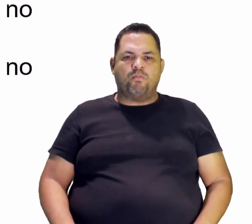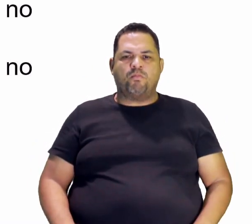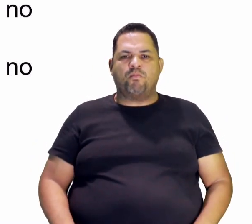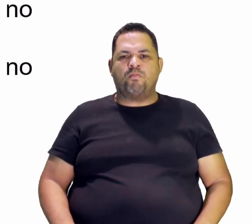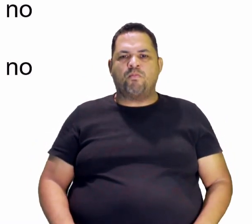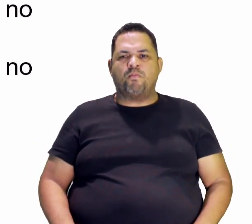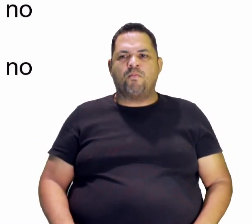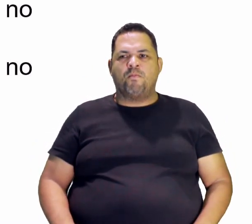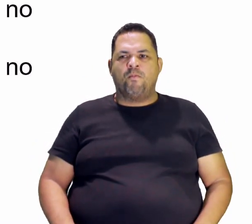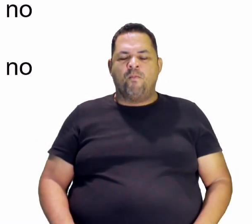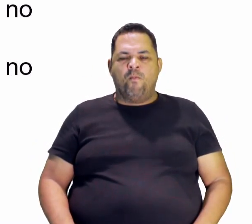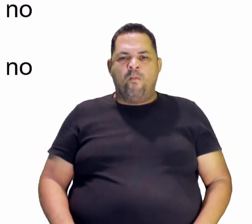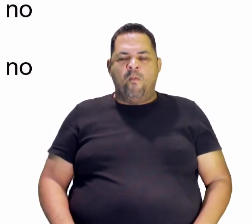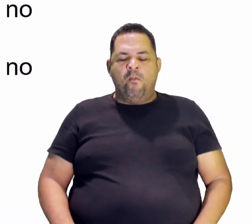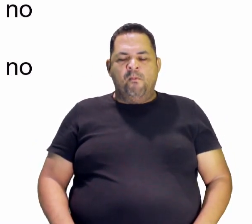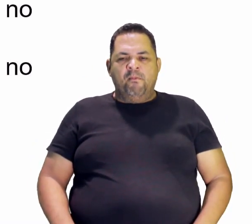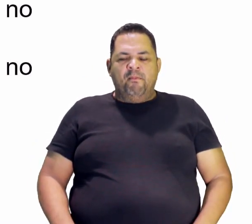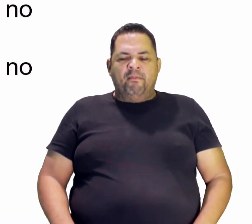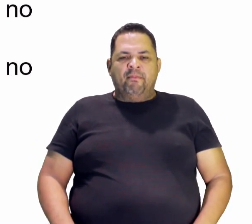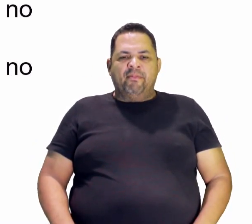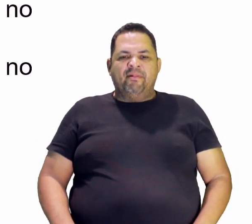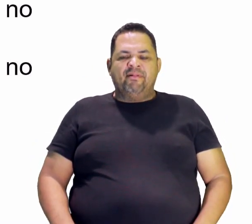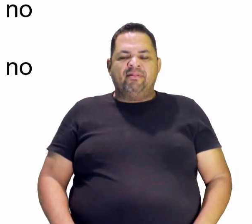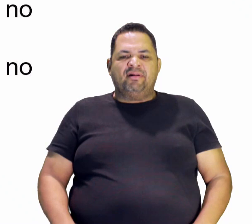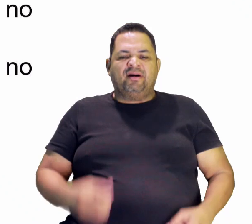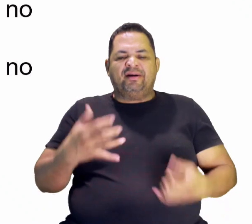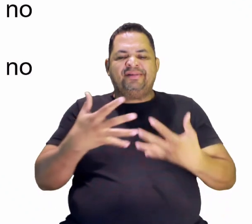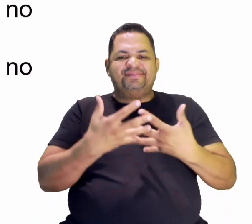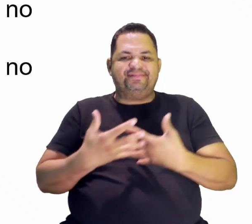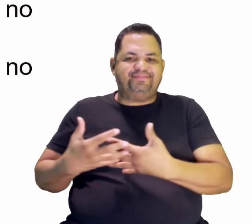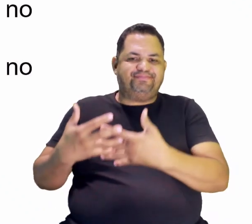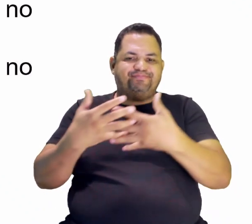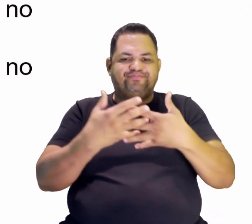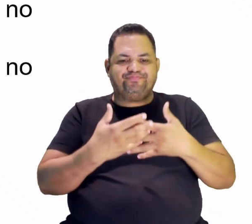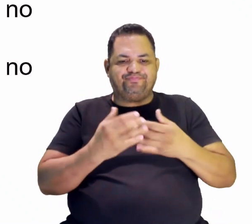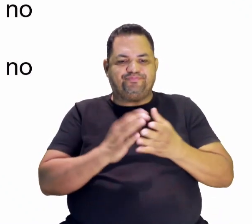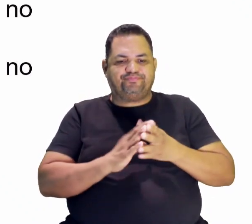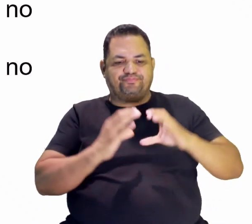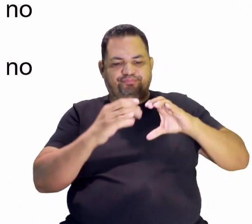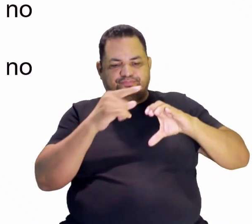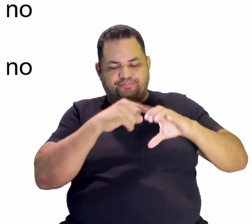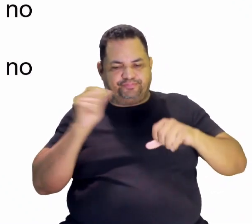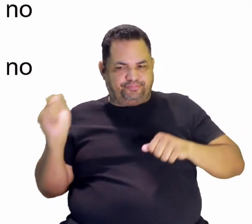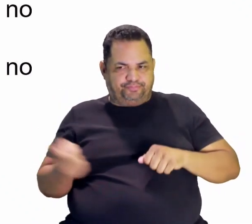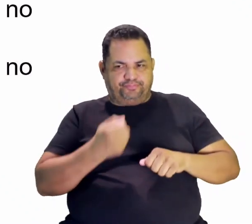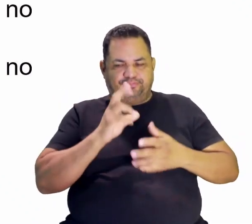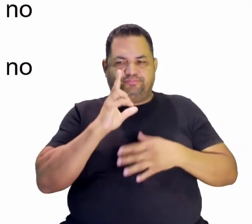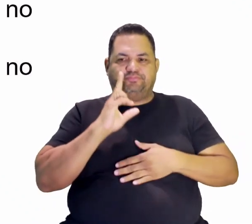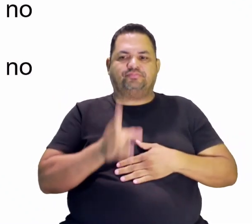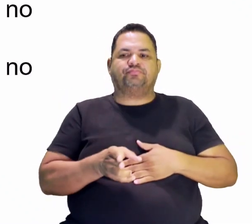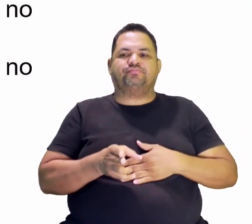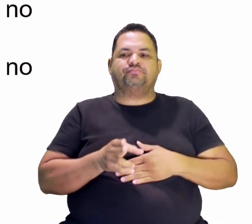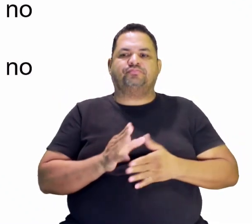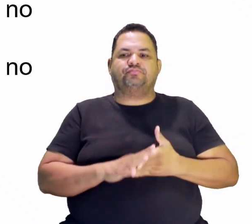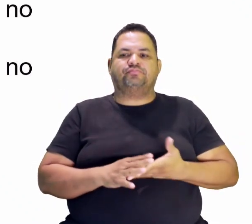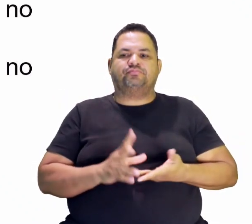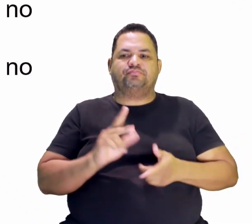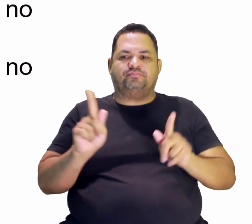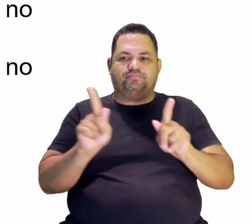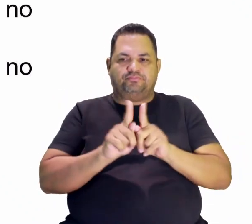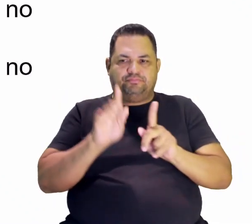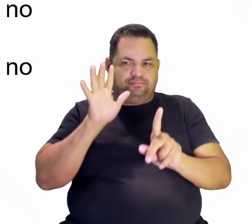outro corpo, do tamanho do corpo, tem nada a ver. Um caminhão, uma bola de tênis, todas vai ter o mesmo efeito da mesma